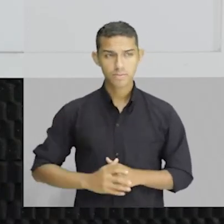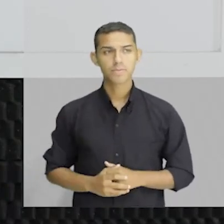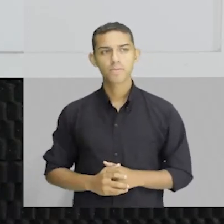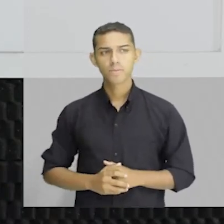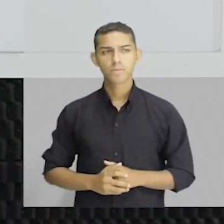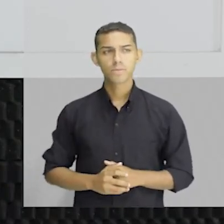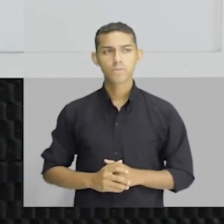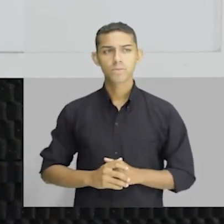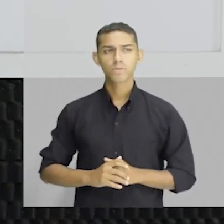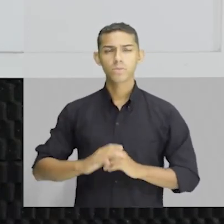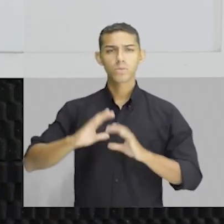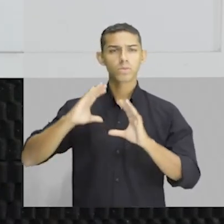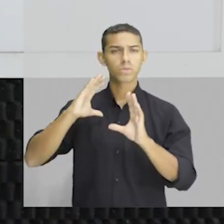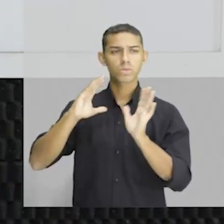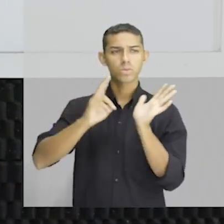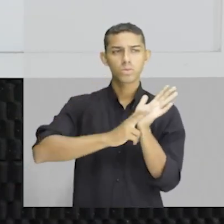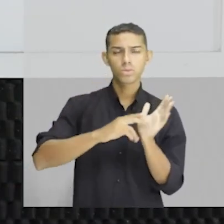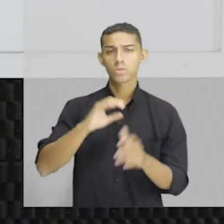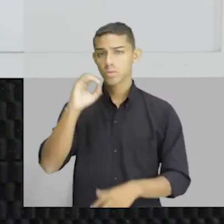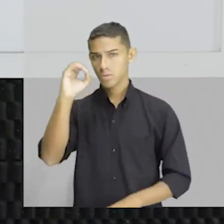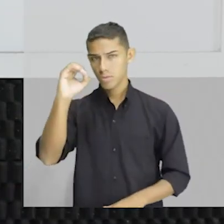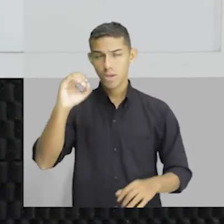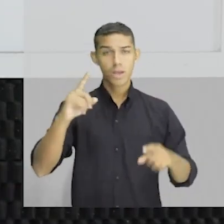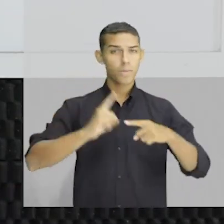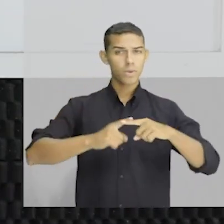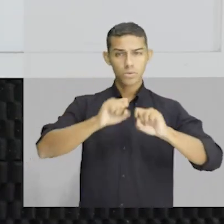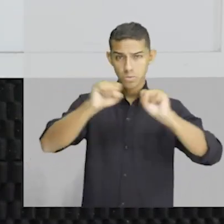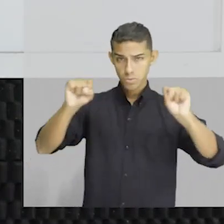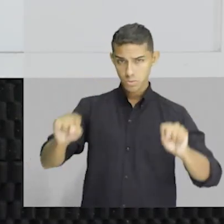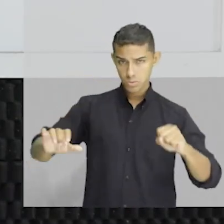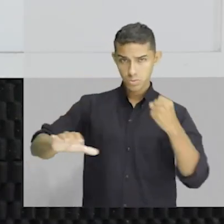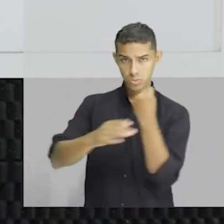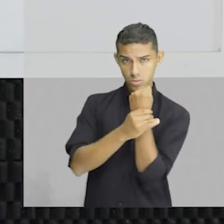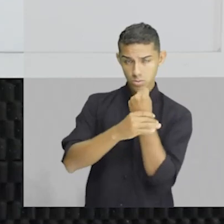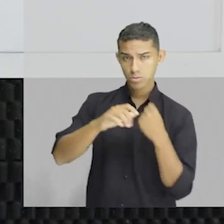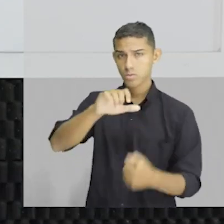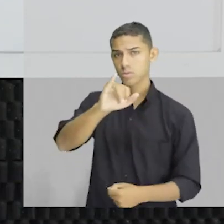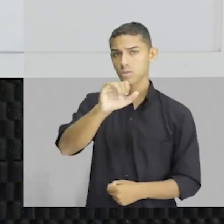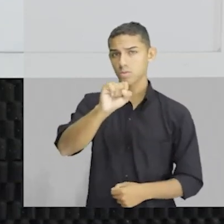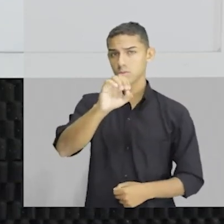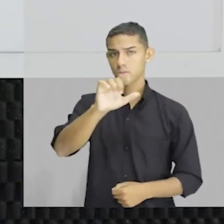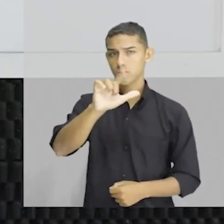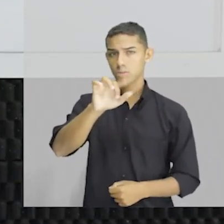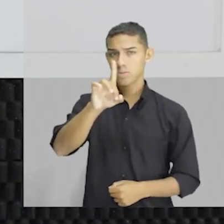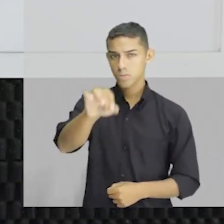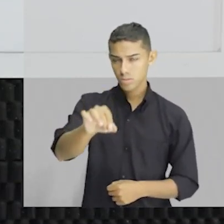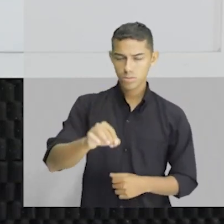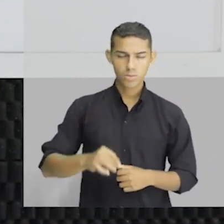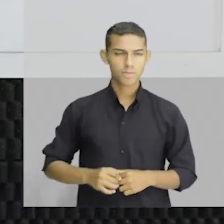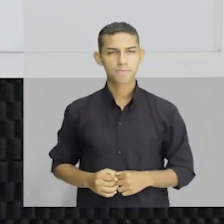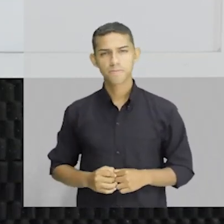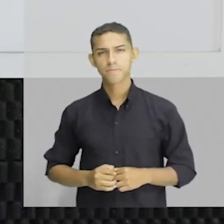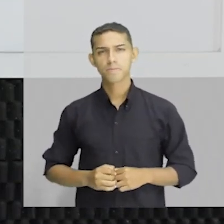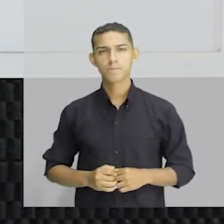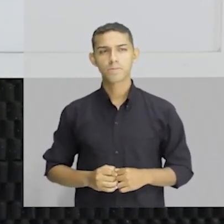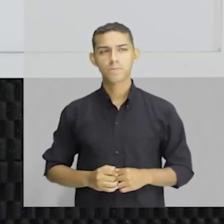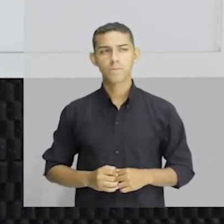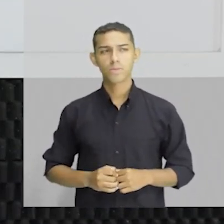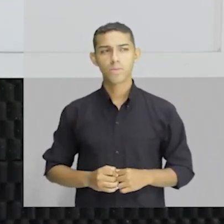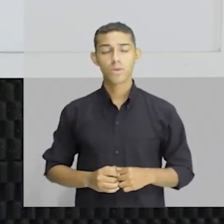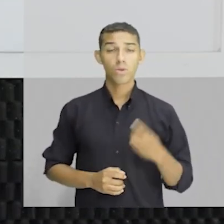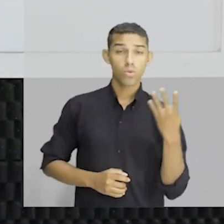isso aqui somado tem que dar zero porque o sistema é isolado tá bom como fazemos essa conta aqui ó